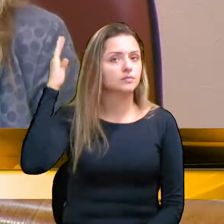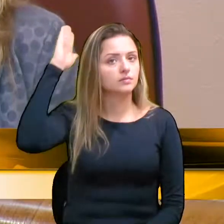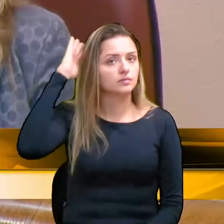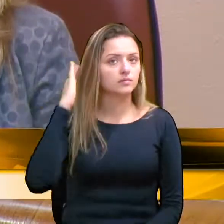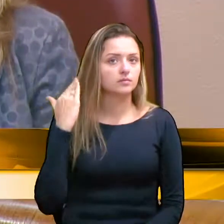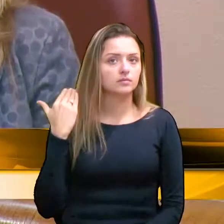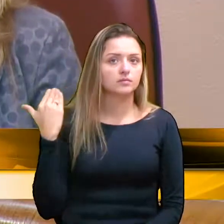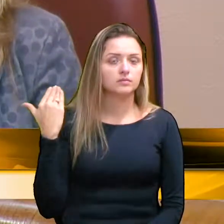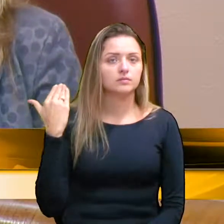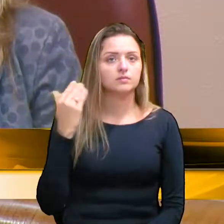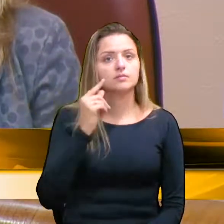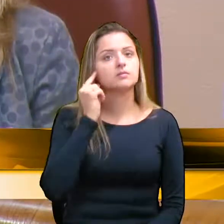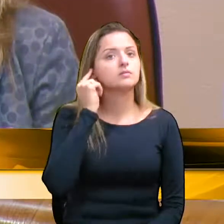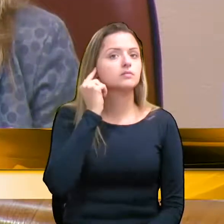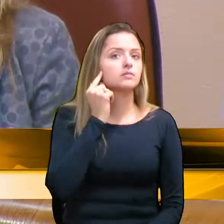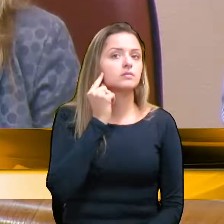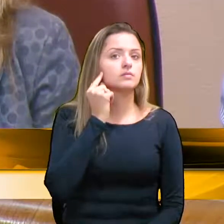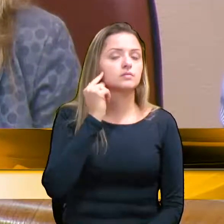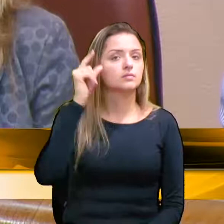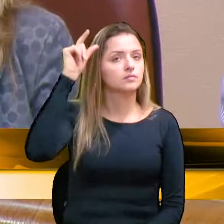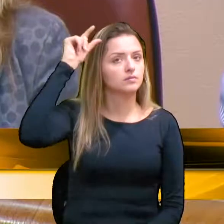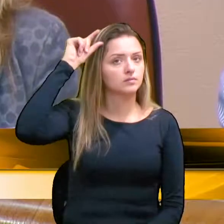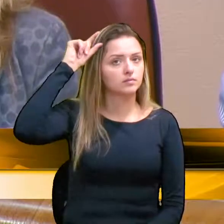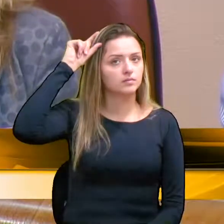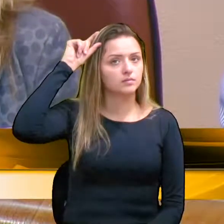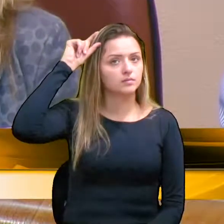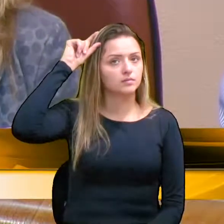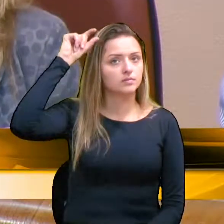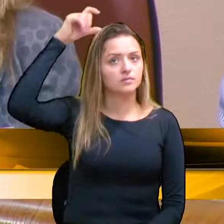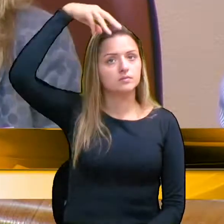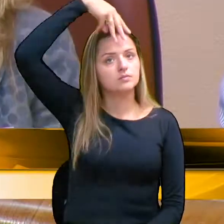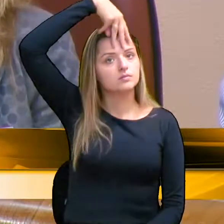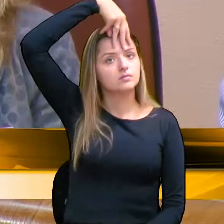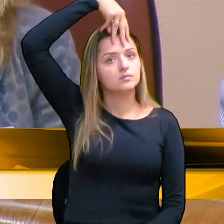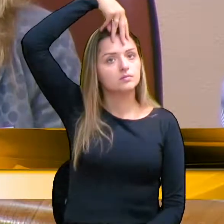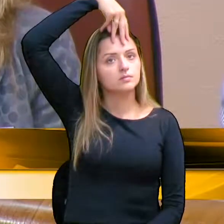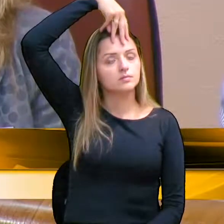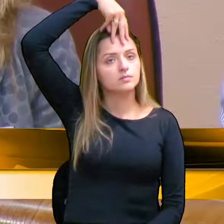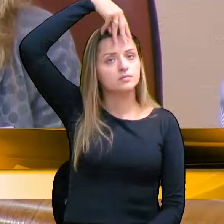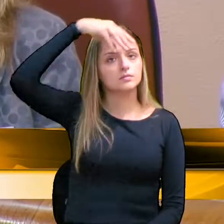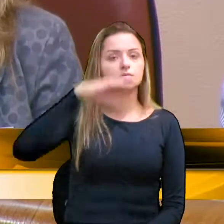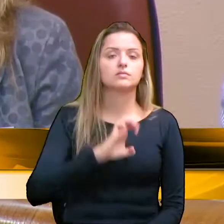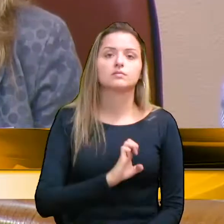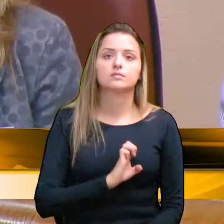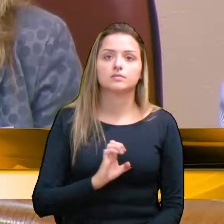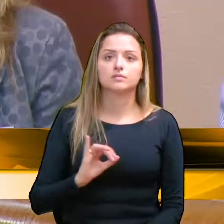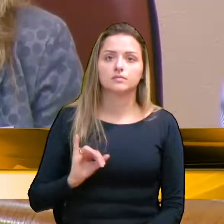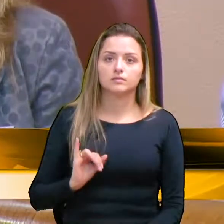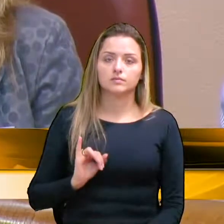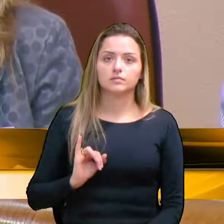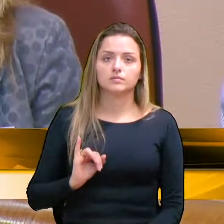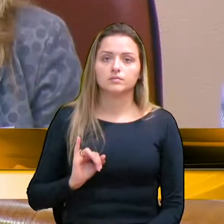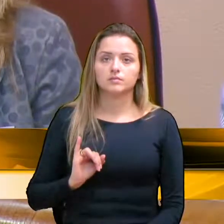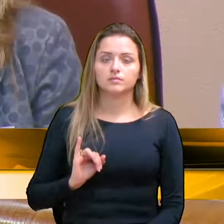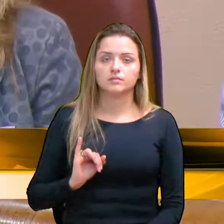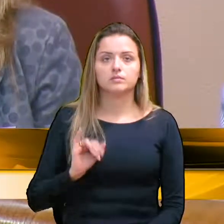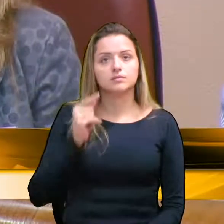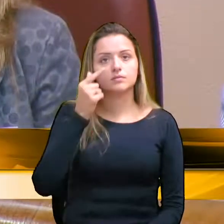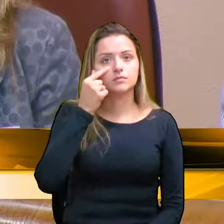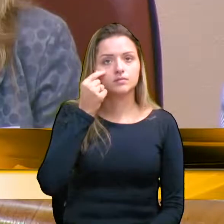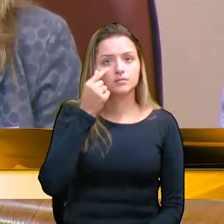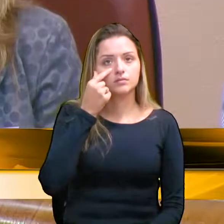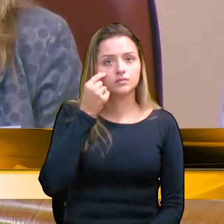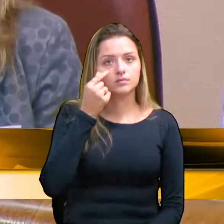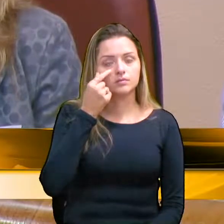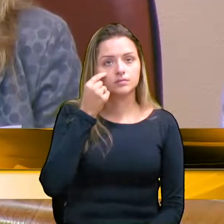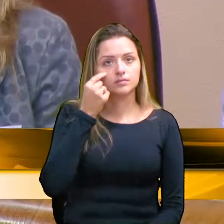Corso, Arlindo Bandeira, Chico Guerra, Clair de Lima Girardi, Edi Carlos Pereira de Souza, Edio Eloy